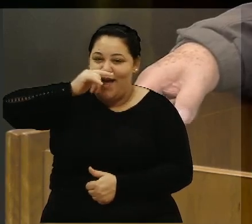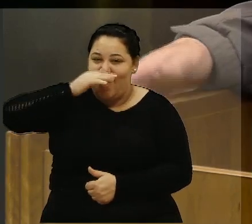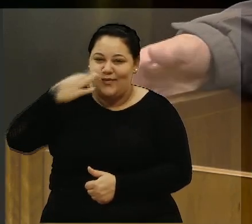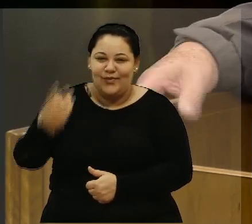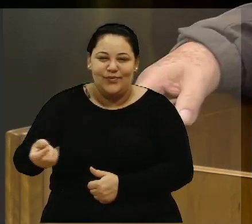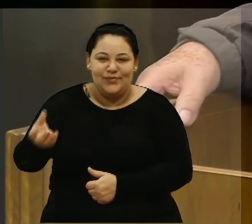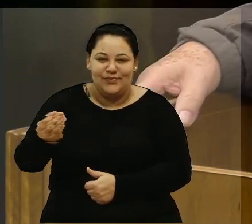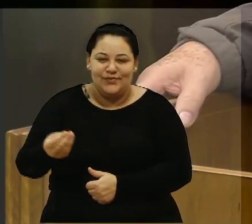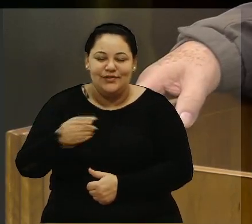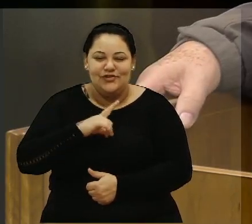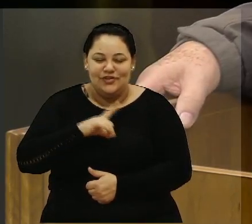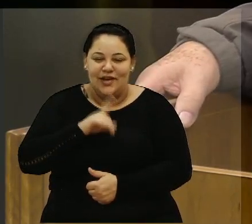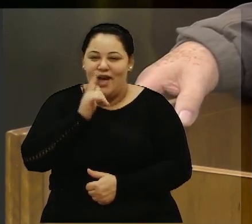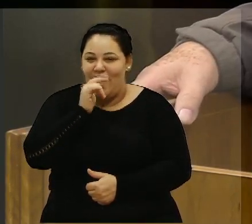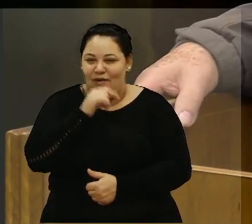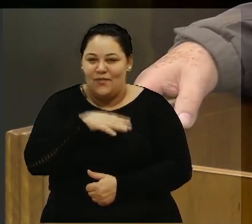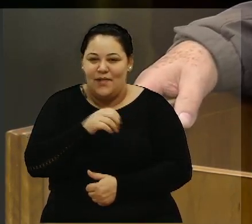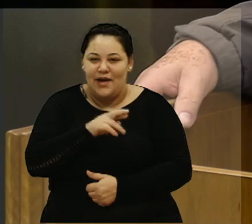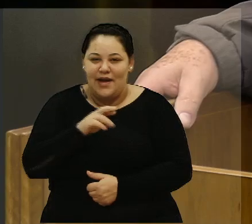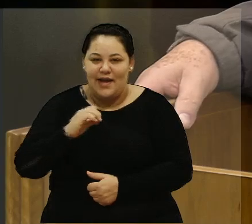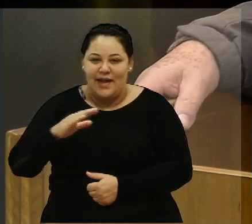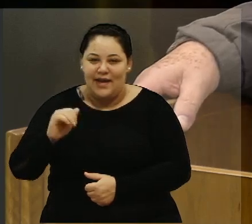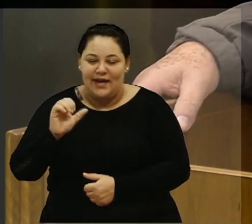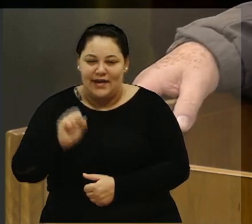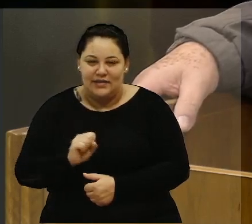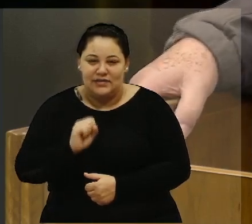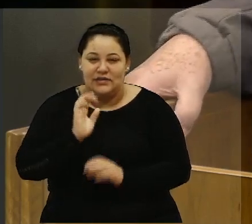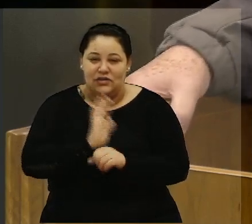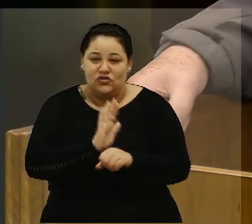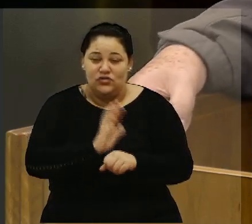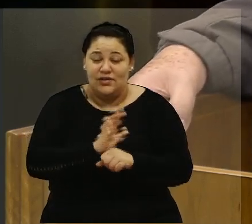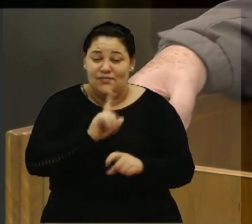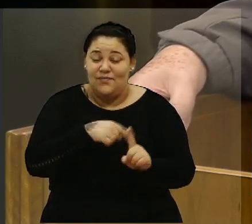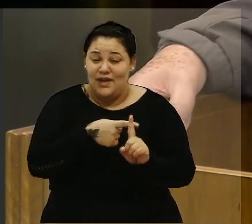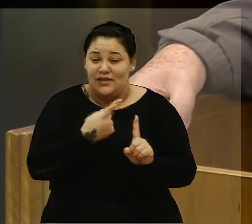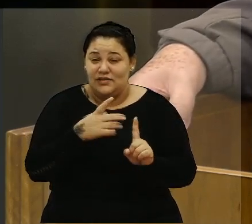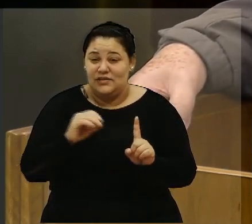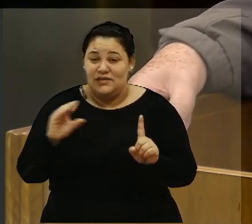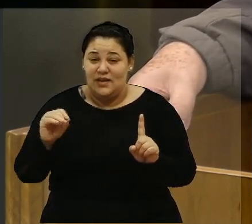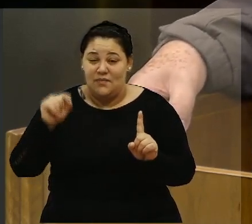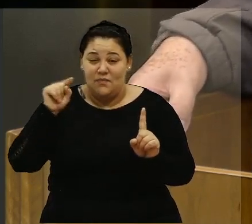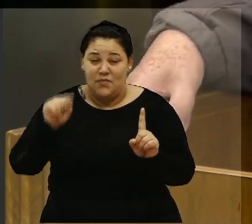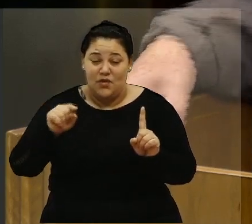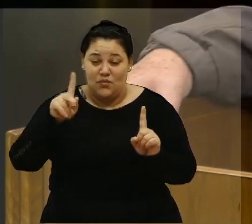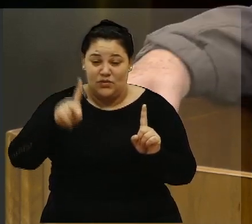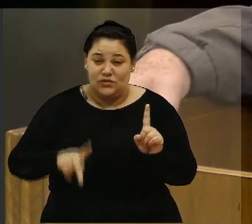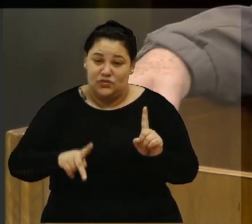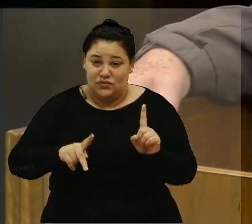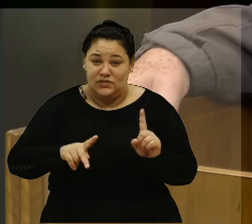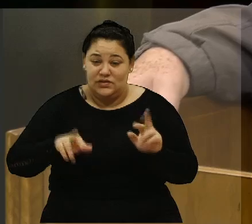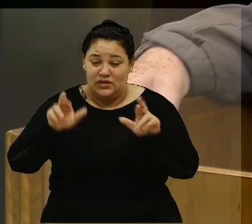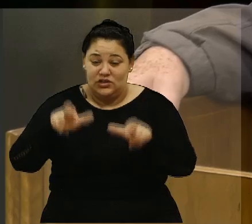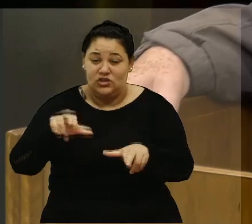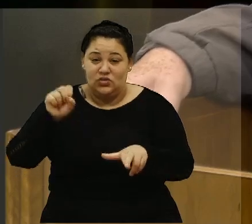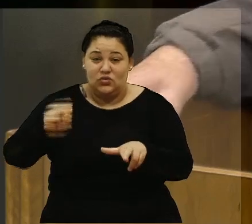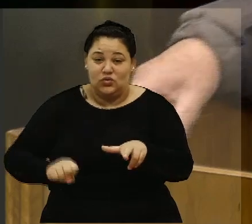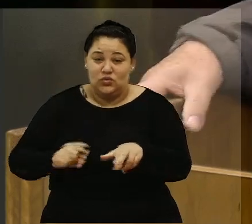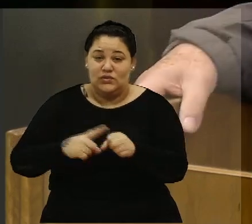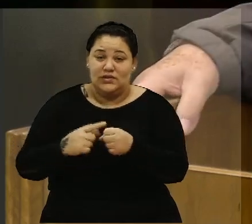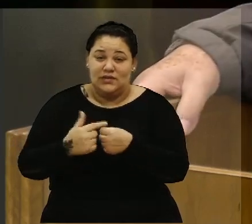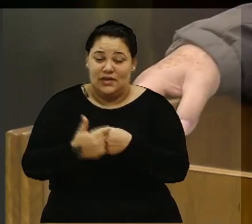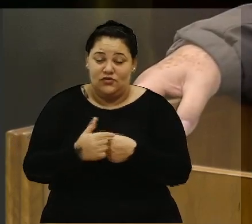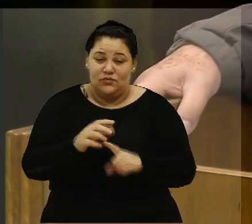abastecer hoje já mais de 100 mil pessoas na região sul da cidade, principalmente.